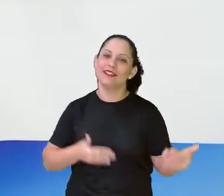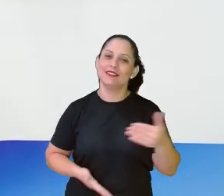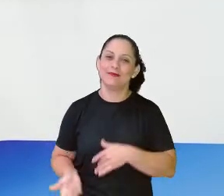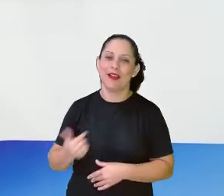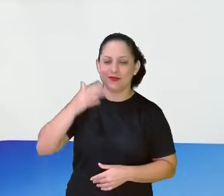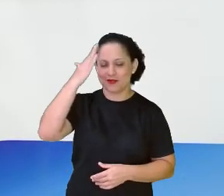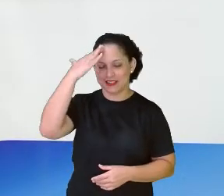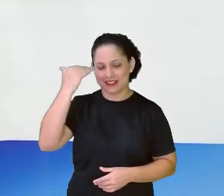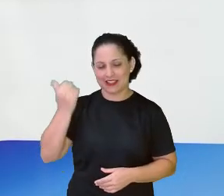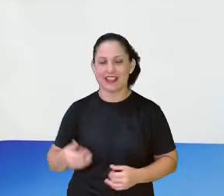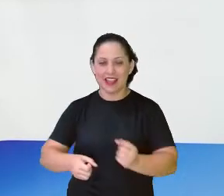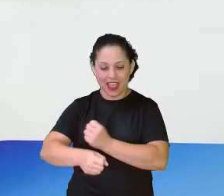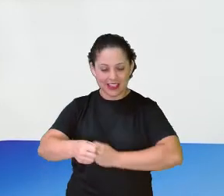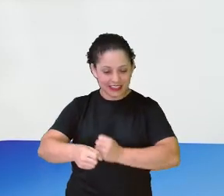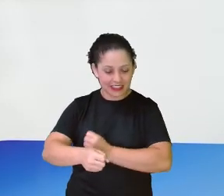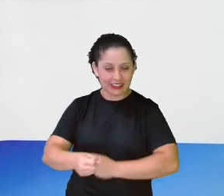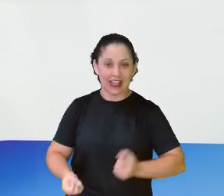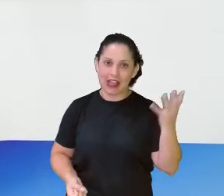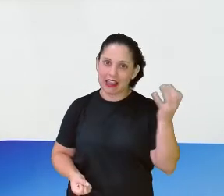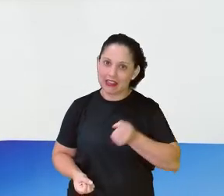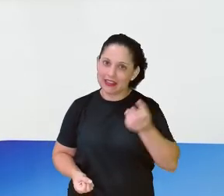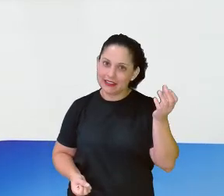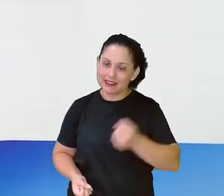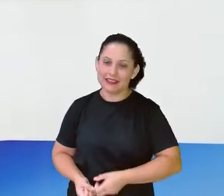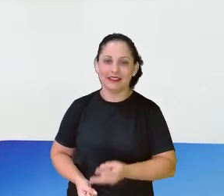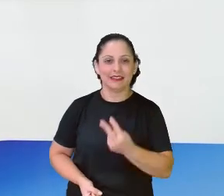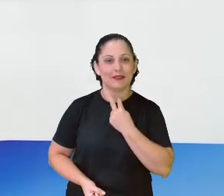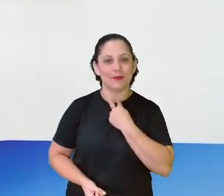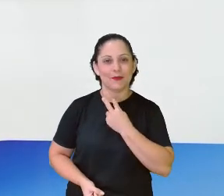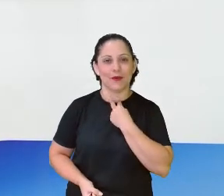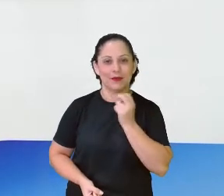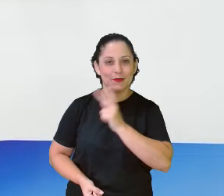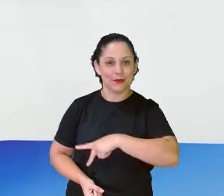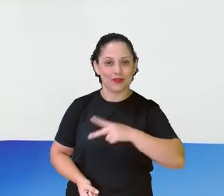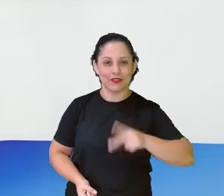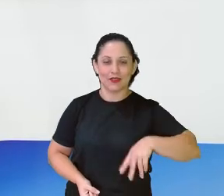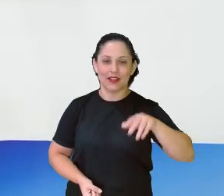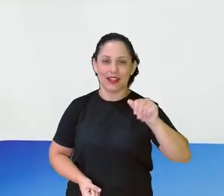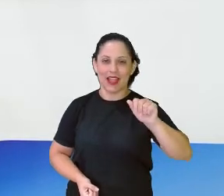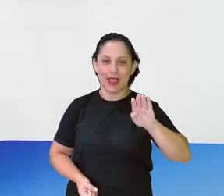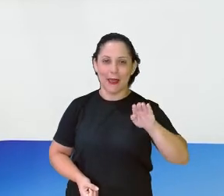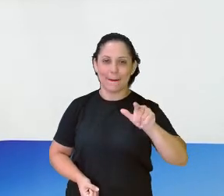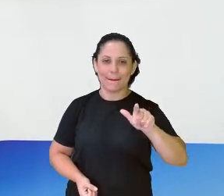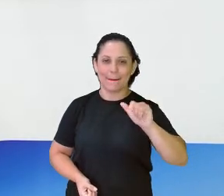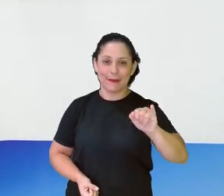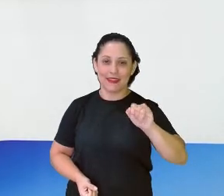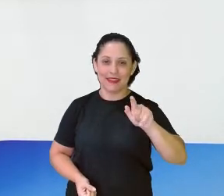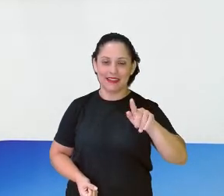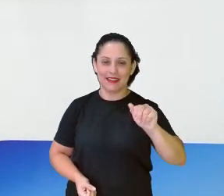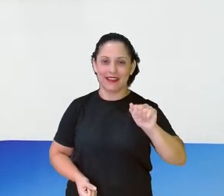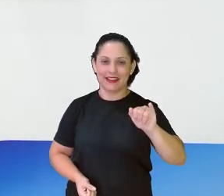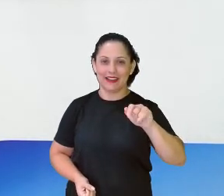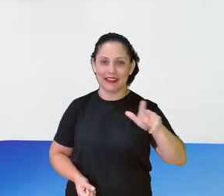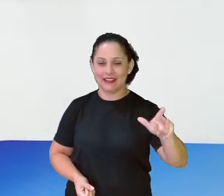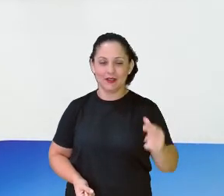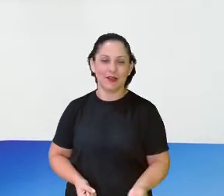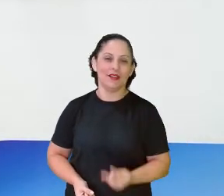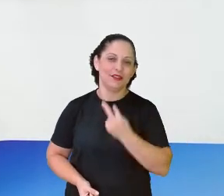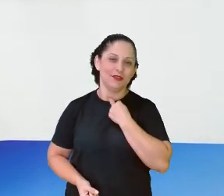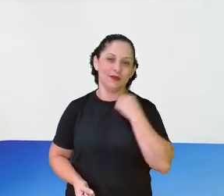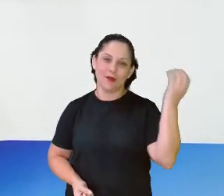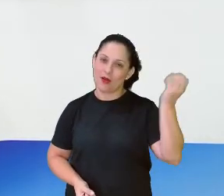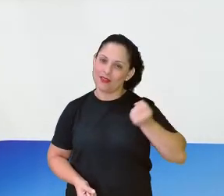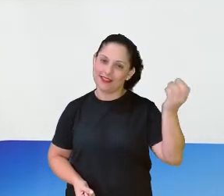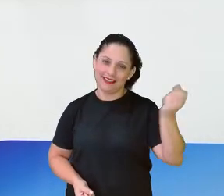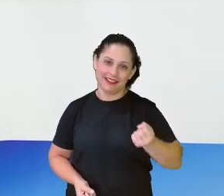minha receita não pode ter leite, né? Porque a professora Abigail é intolerante à lactose e eu já sei disso. Inclusive,